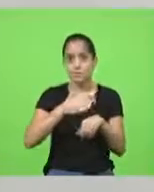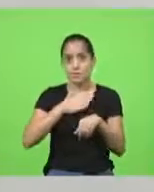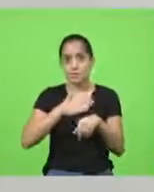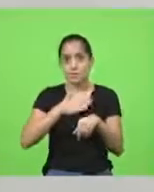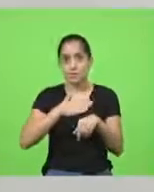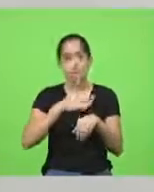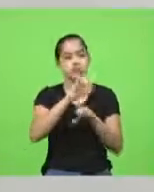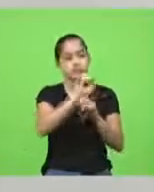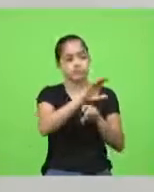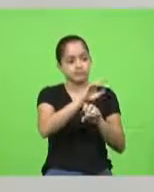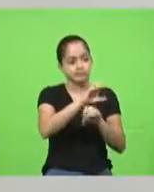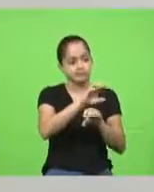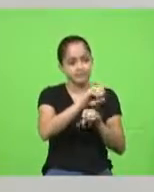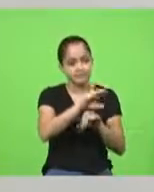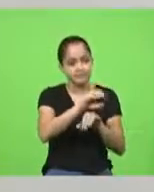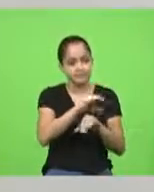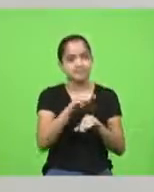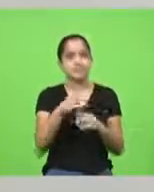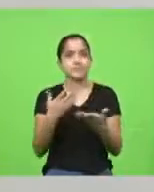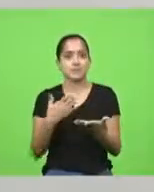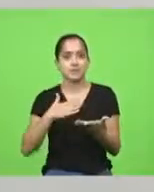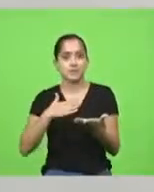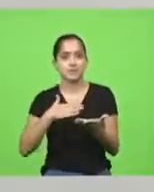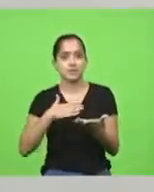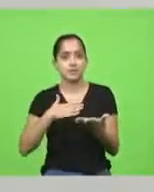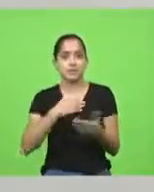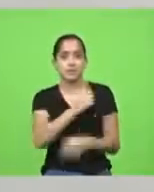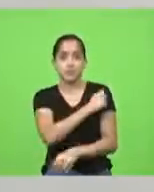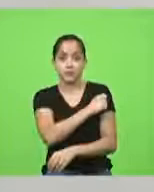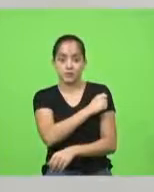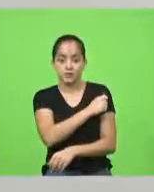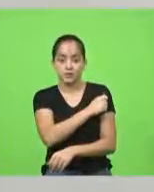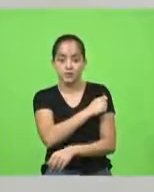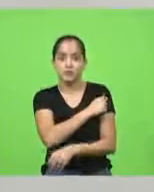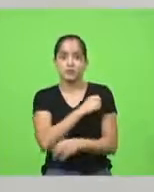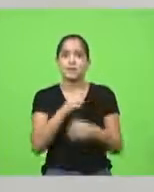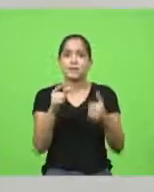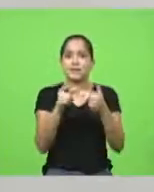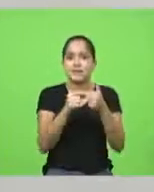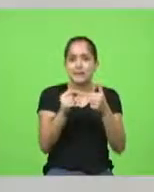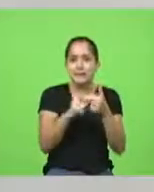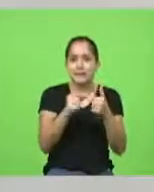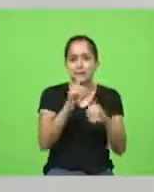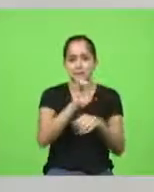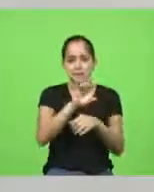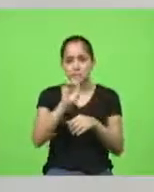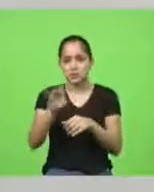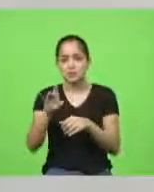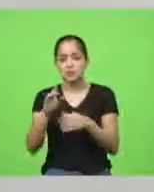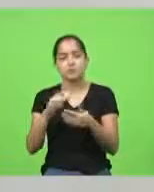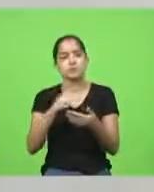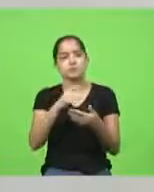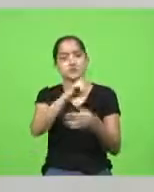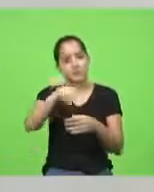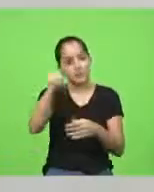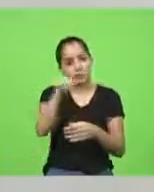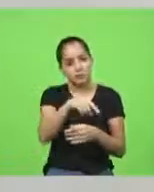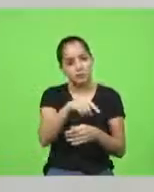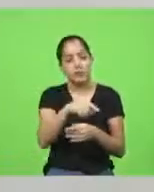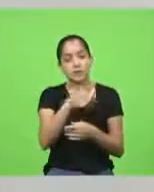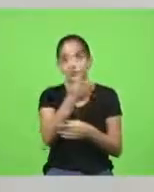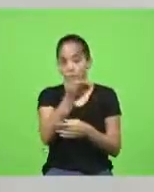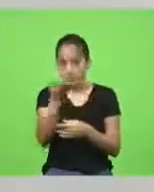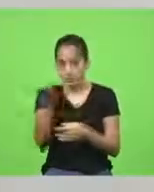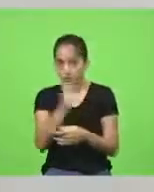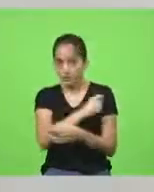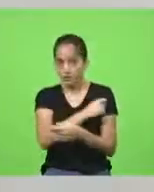ensinar para os meus alunos na universidade, cada artigo está sendo morto a cada dia. Você, aluno de direito,